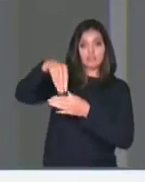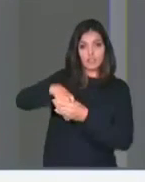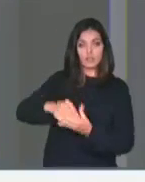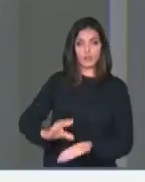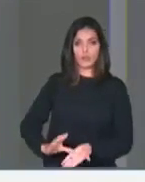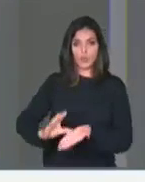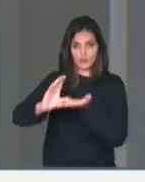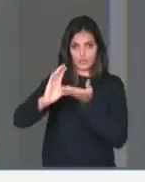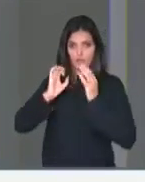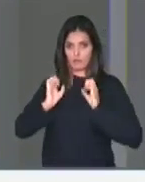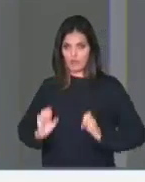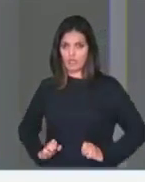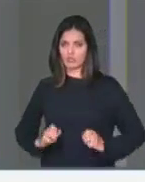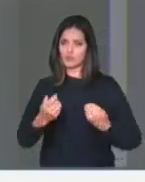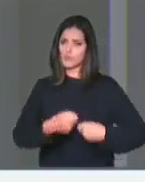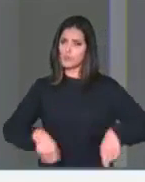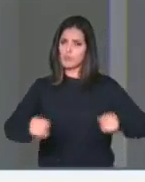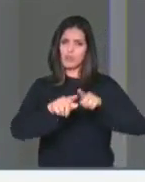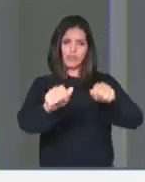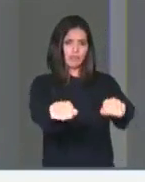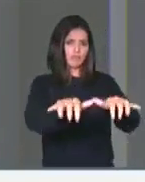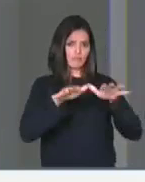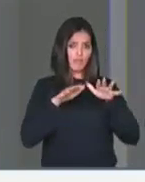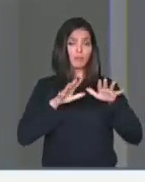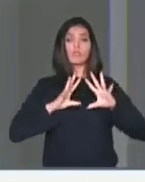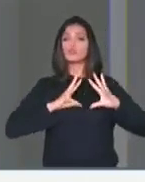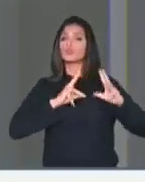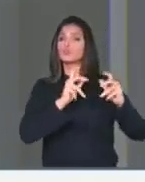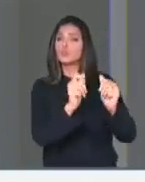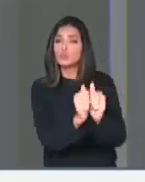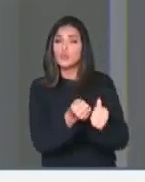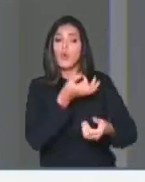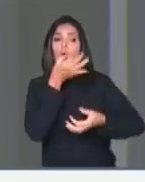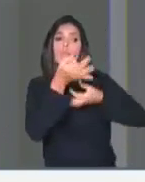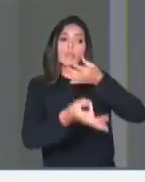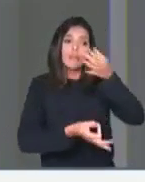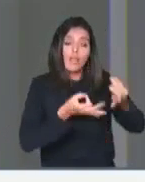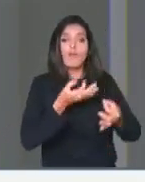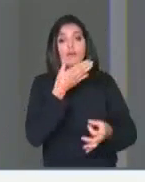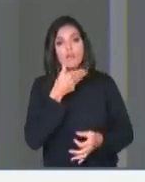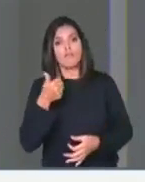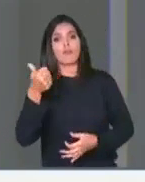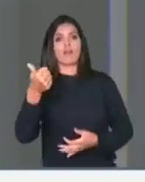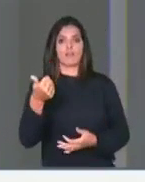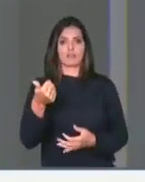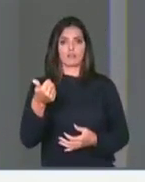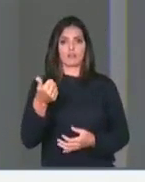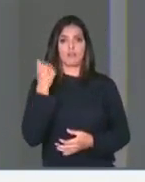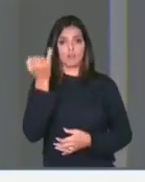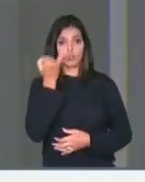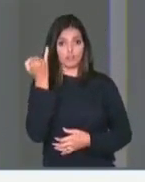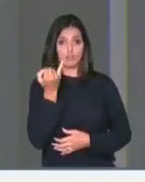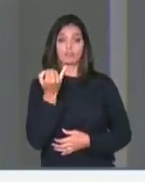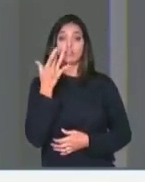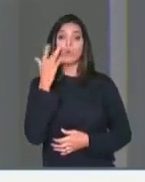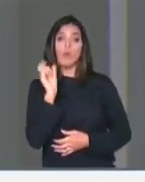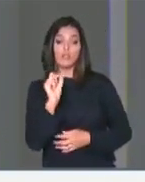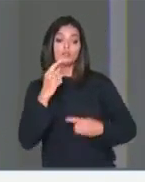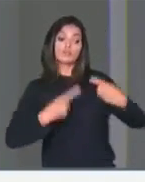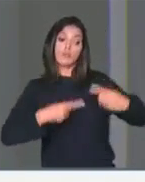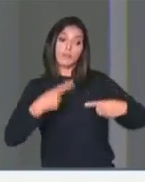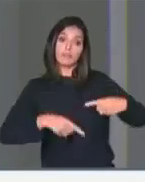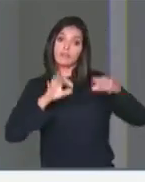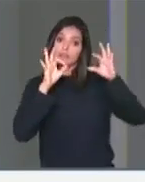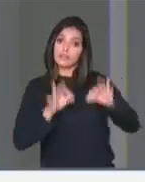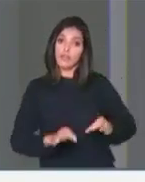tudo isso é velho tô nesse debate a vaso é pertinente e acho que a gente deveria assim debater esse tema para futuros casos